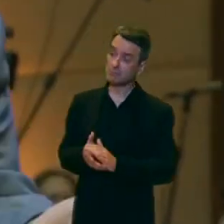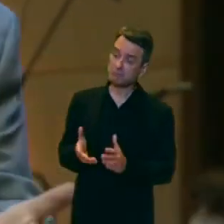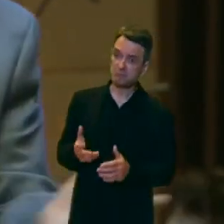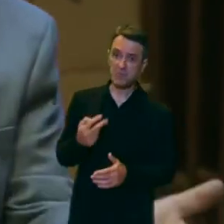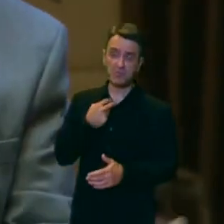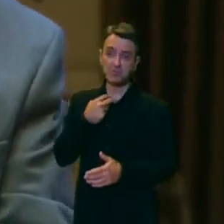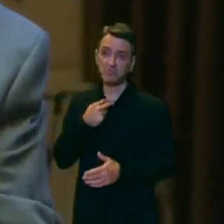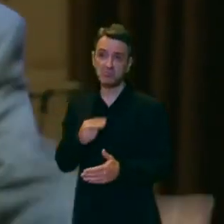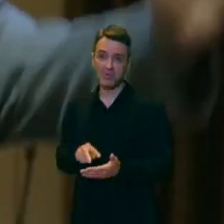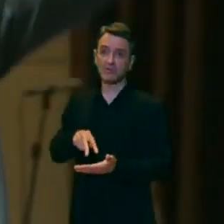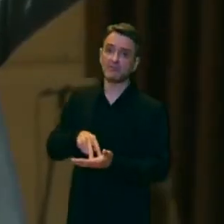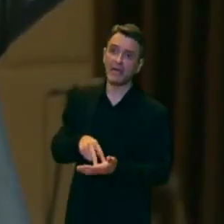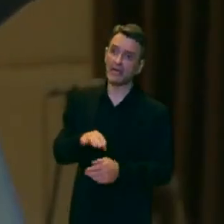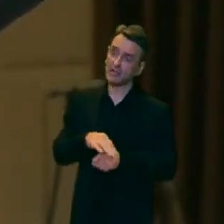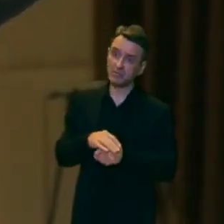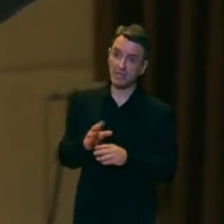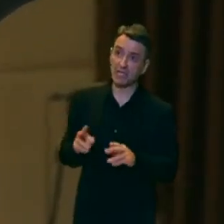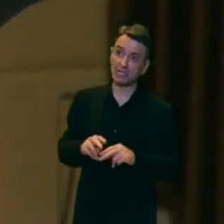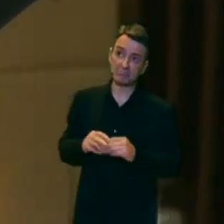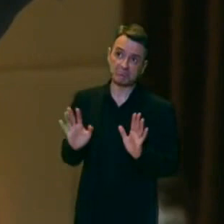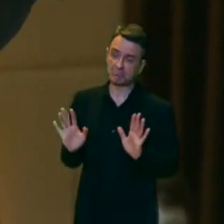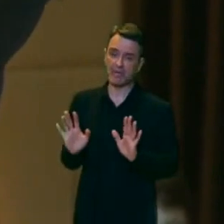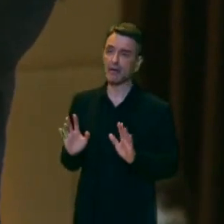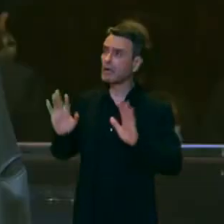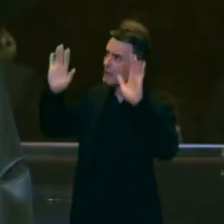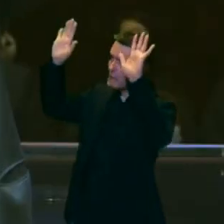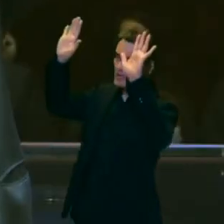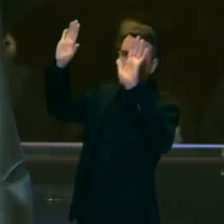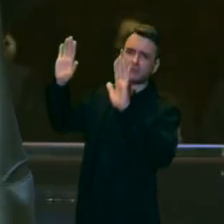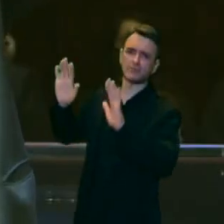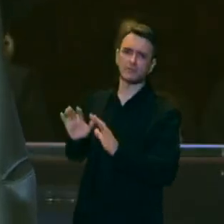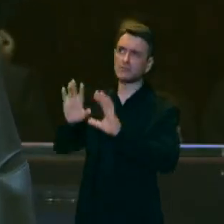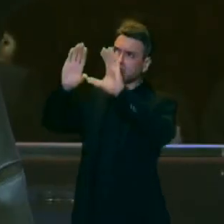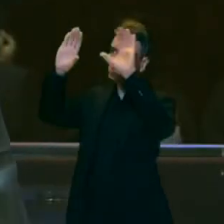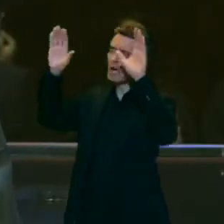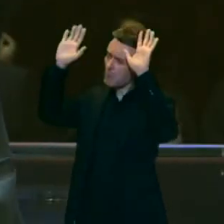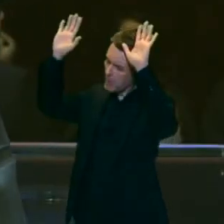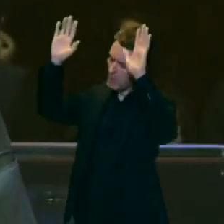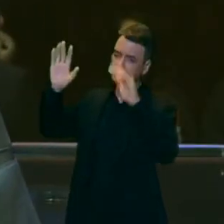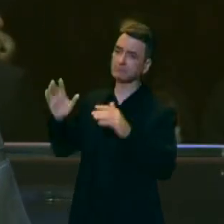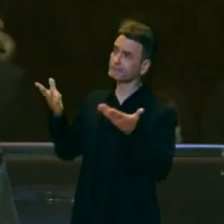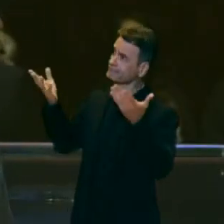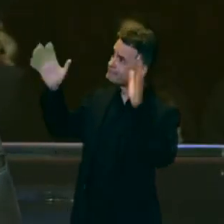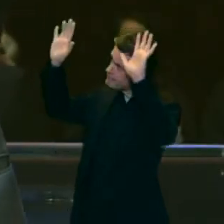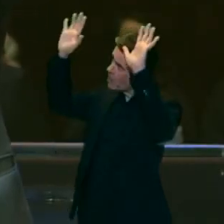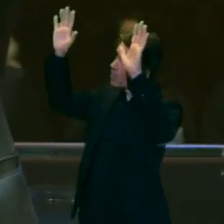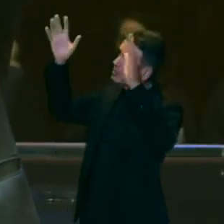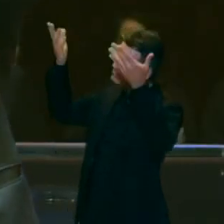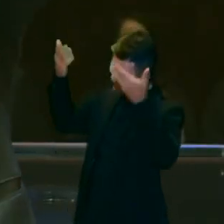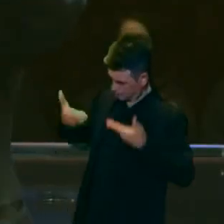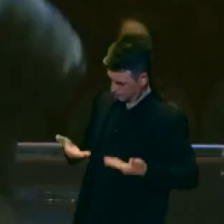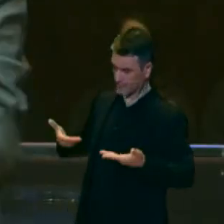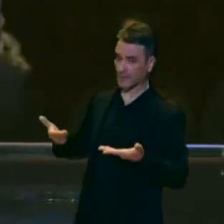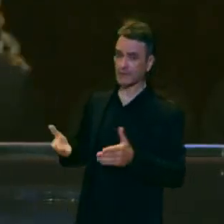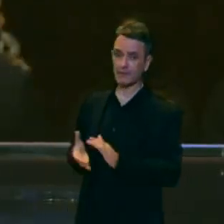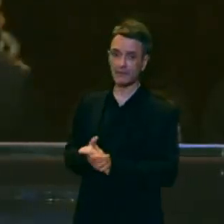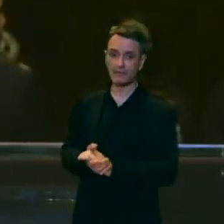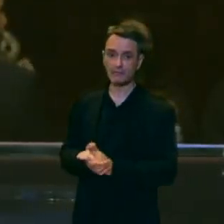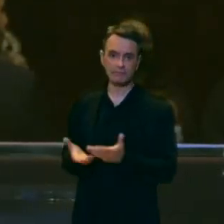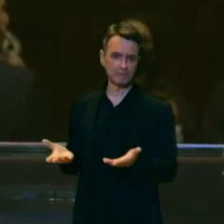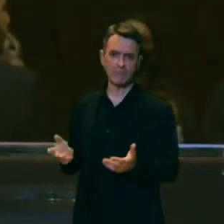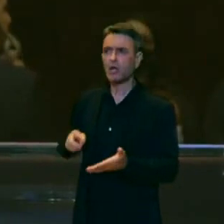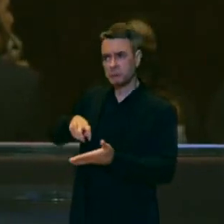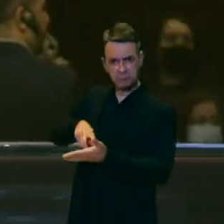pode ficar em pé porque está doente, levanta a tua mão para o céu e diz: Senhor, sou eu, estou aqui, tá? Se você pode